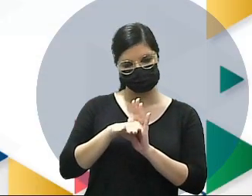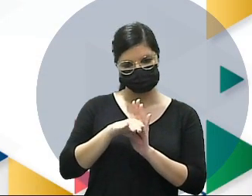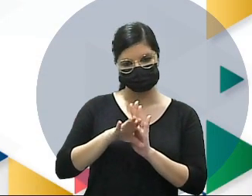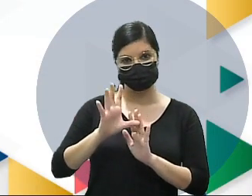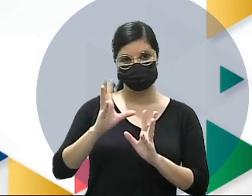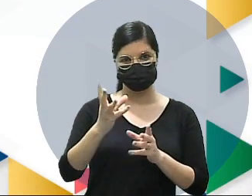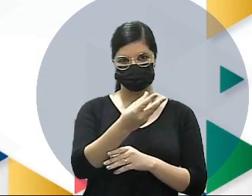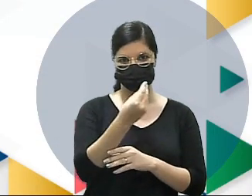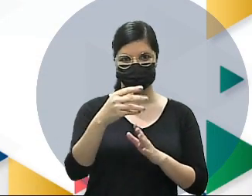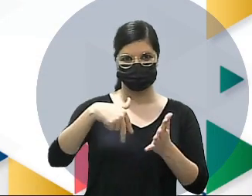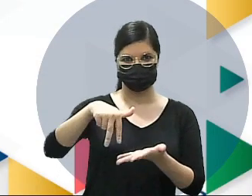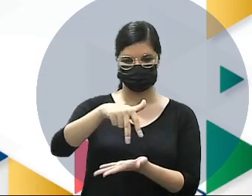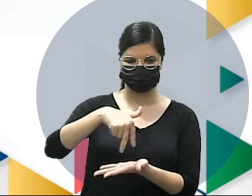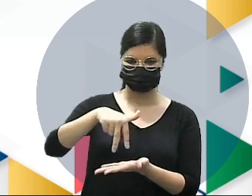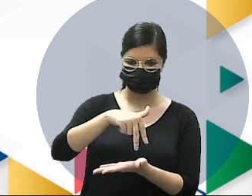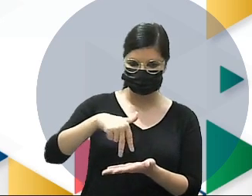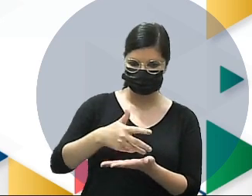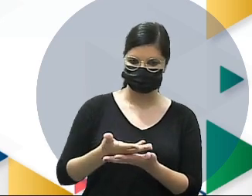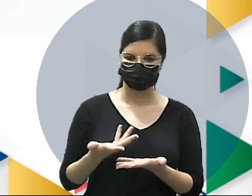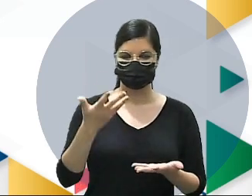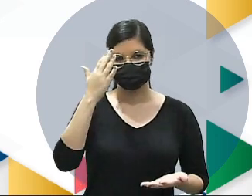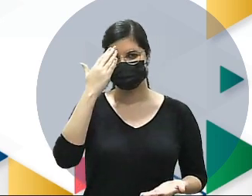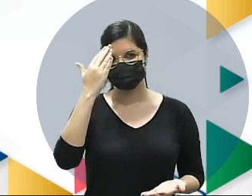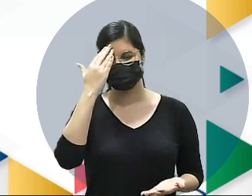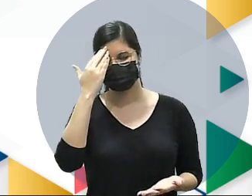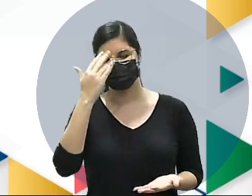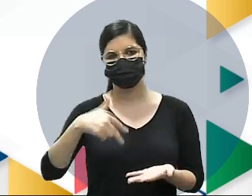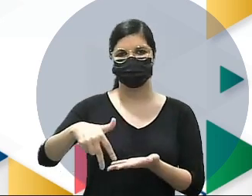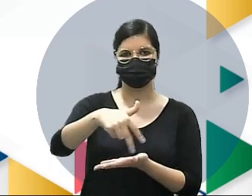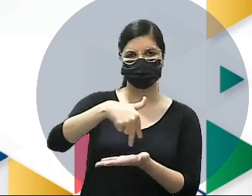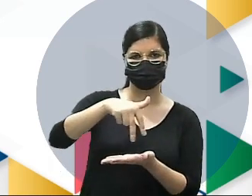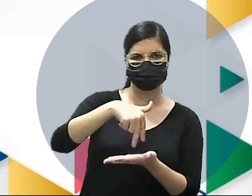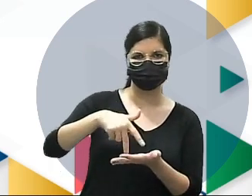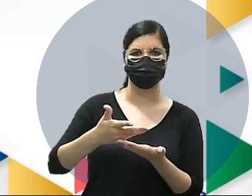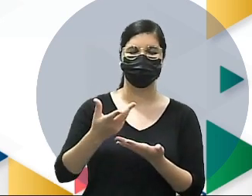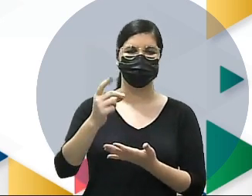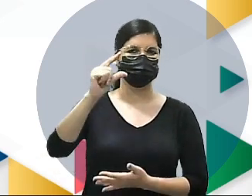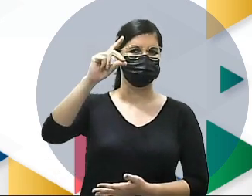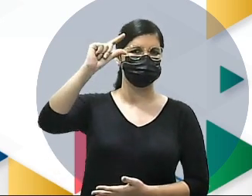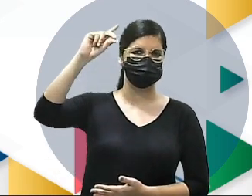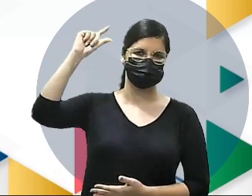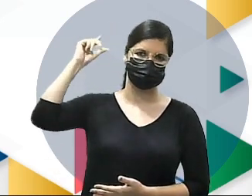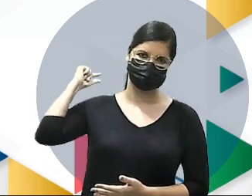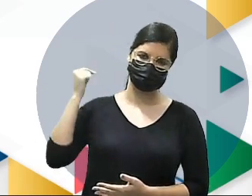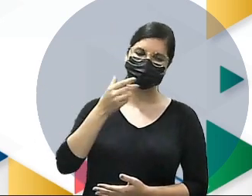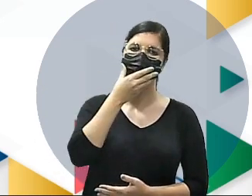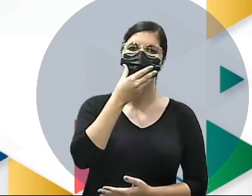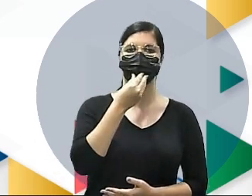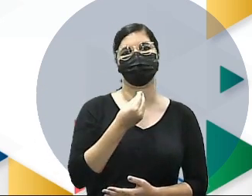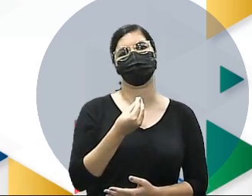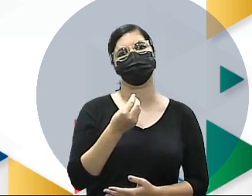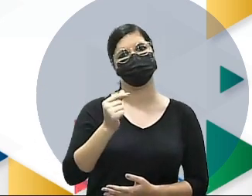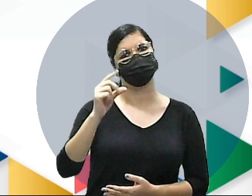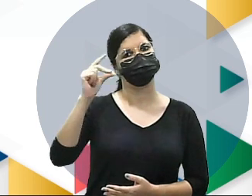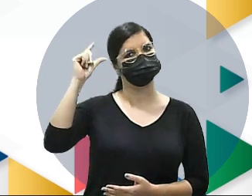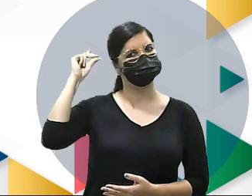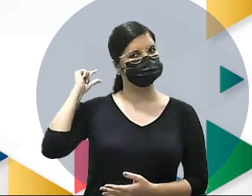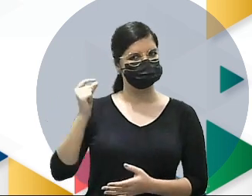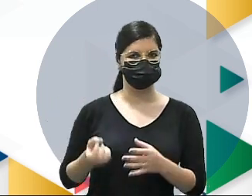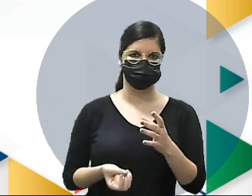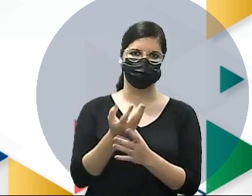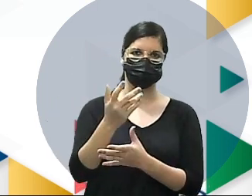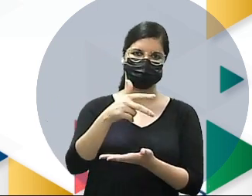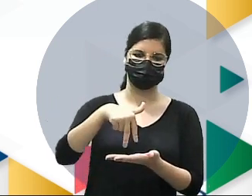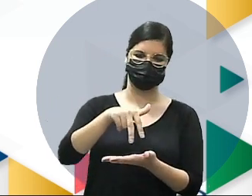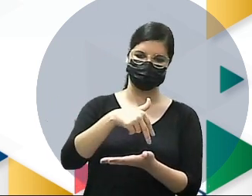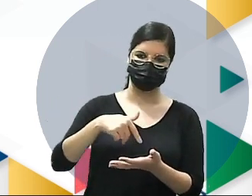conceito Geral de dança é entender gente que dança é algo muito antigo né desde o homem primitivo dança já existe